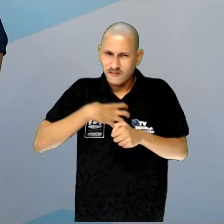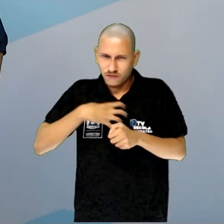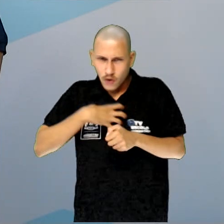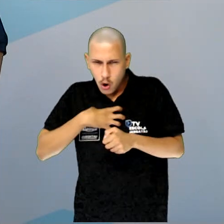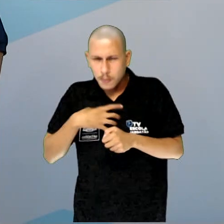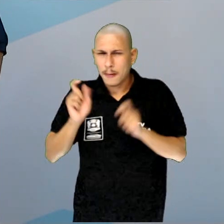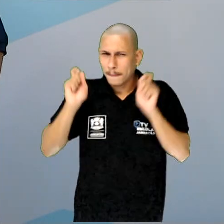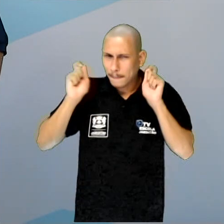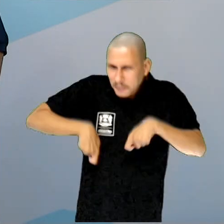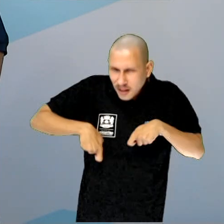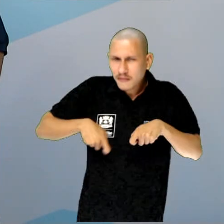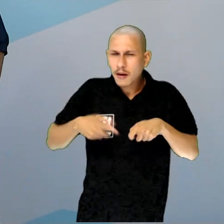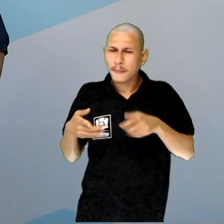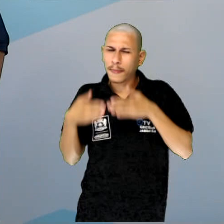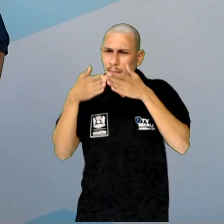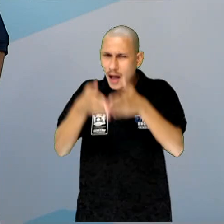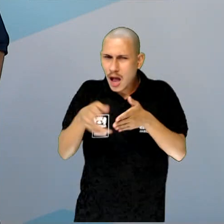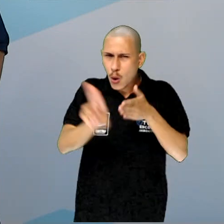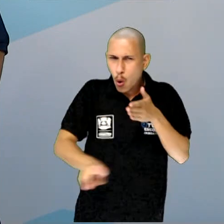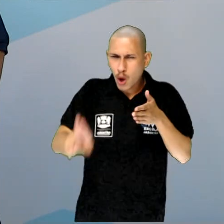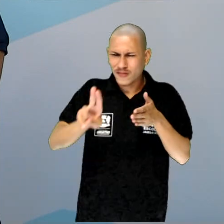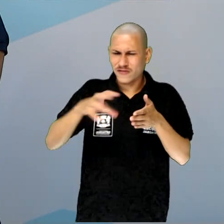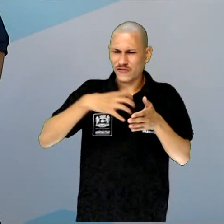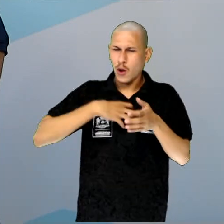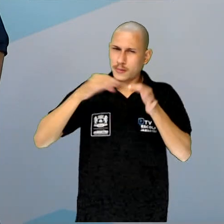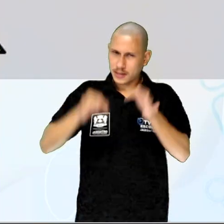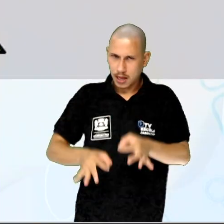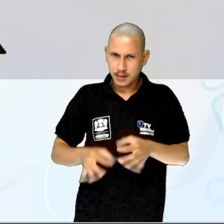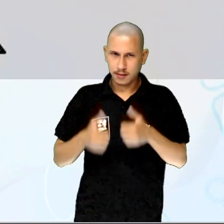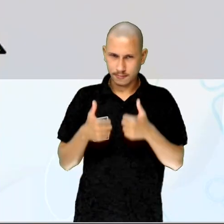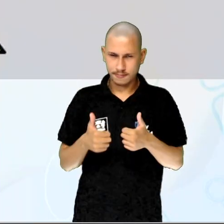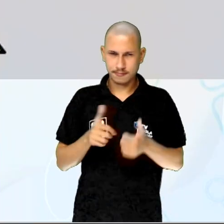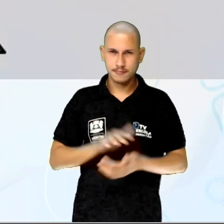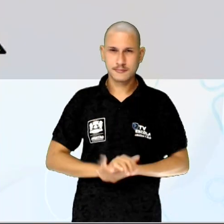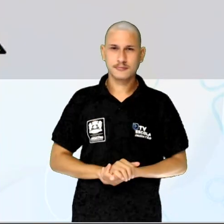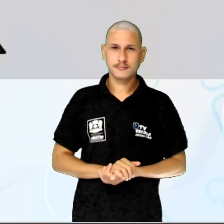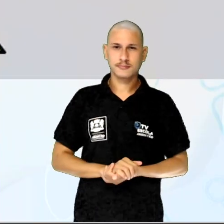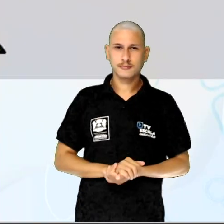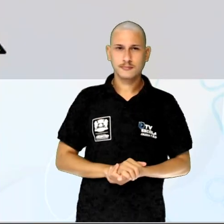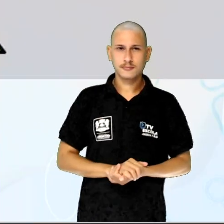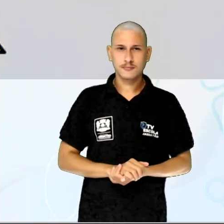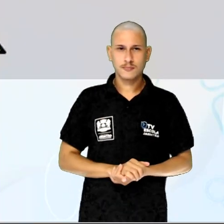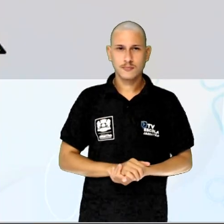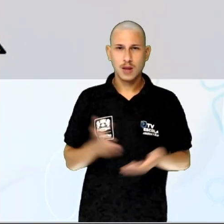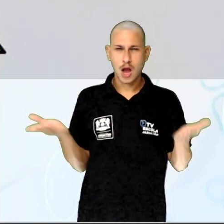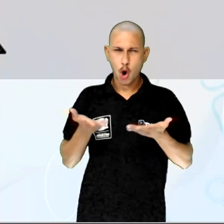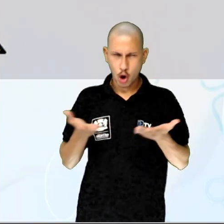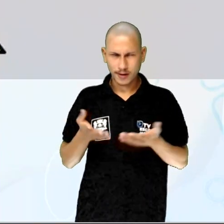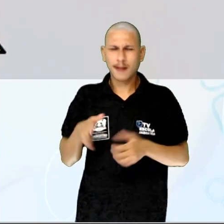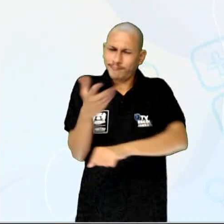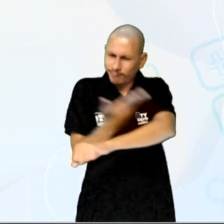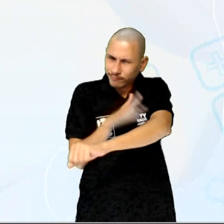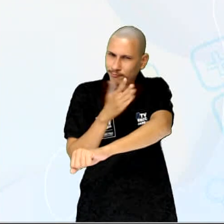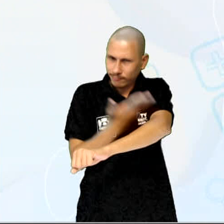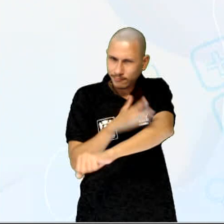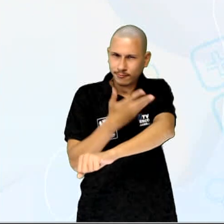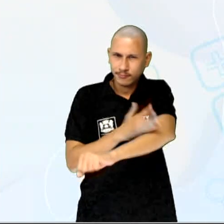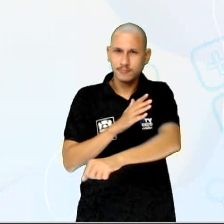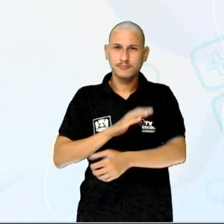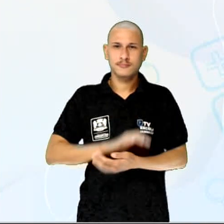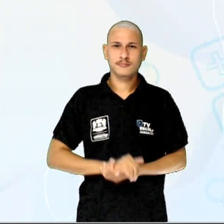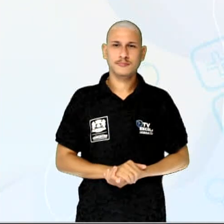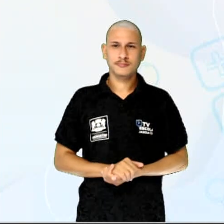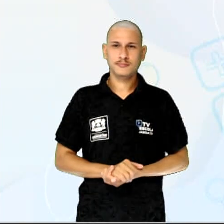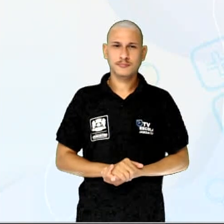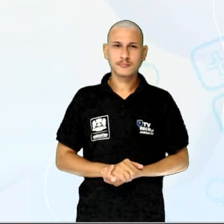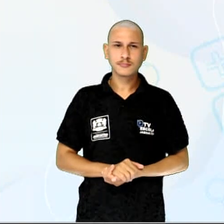essas formas para poder efetuar os cálculos corretamente, né? Vamos agora colocar isso em prática, tá? Então vamos lá para